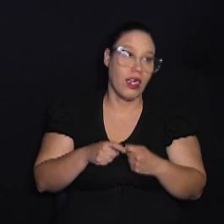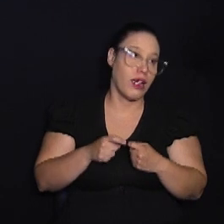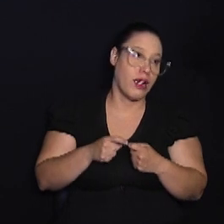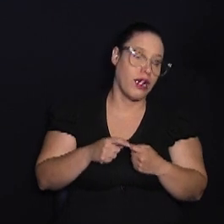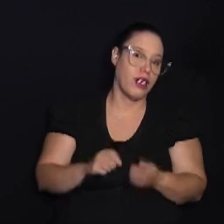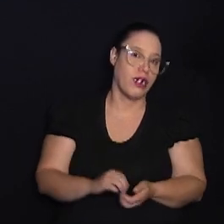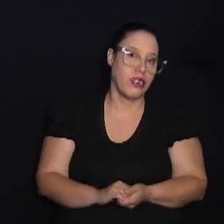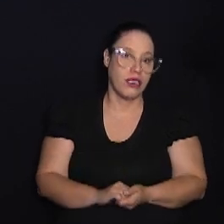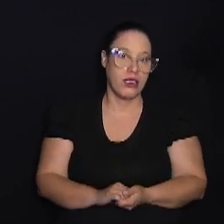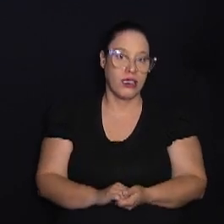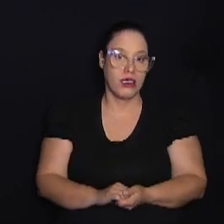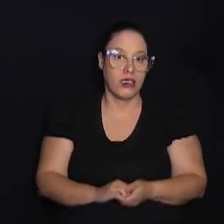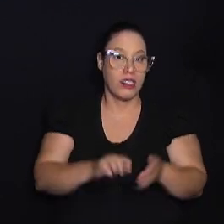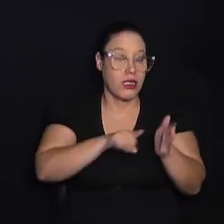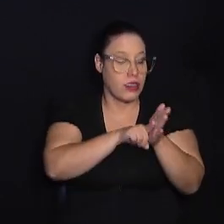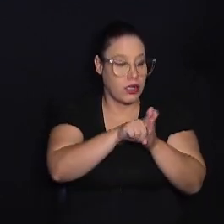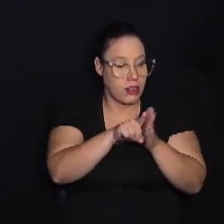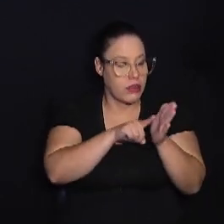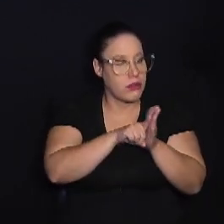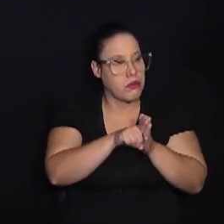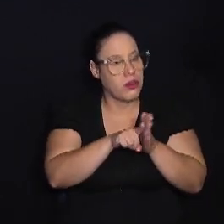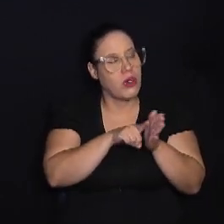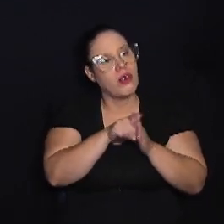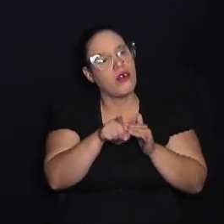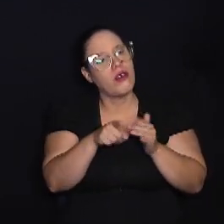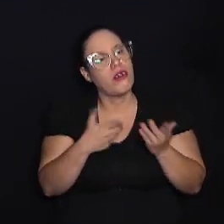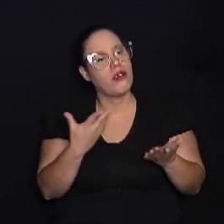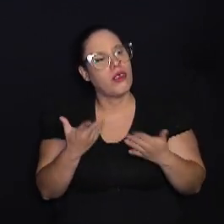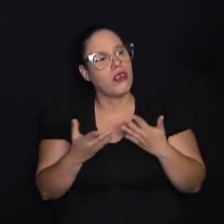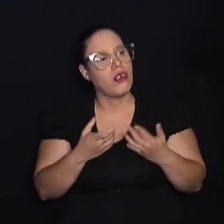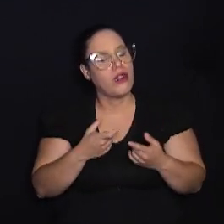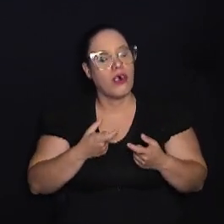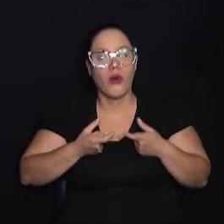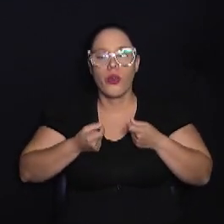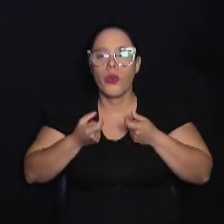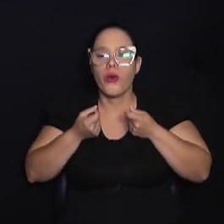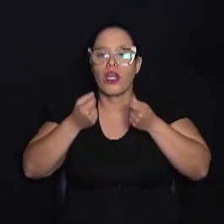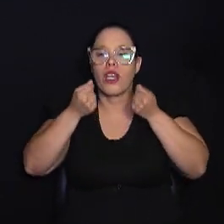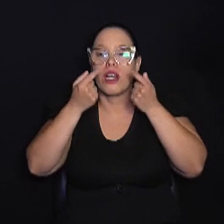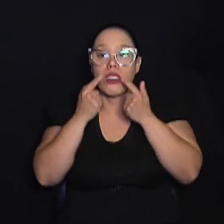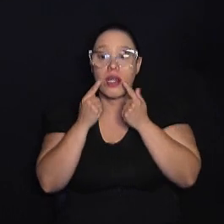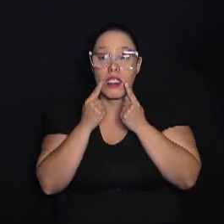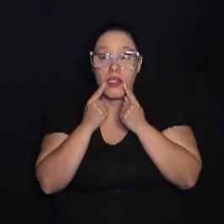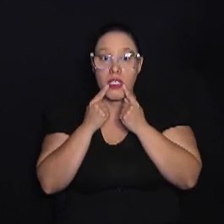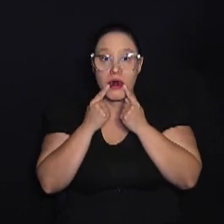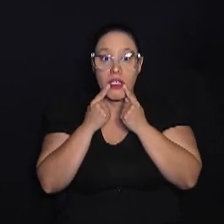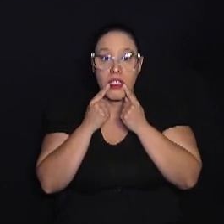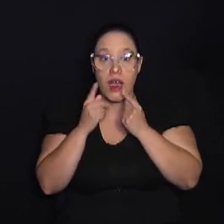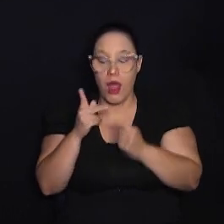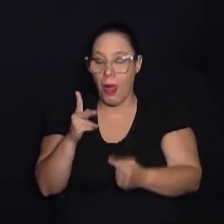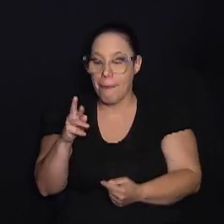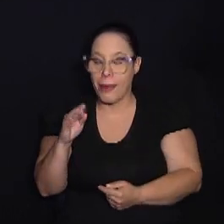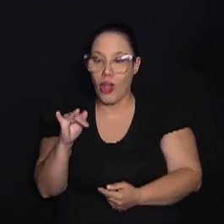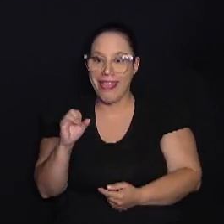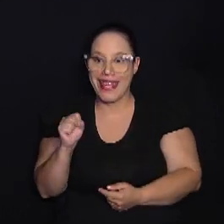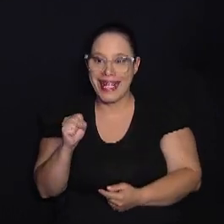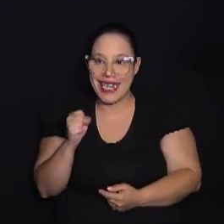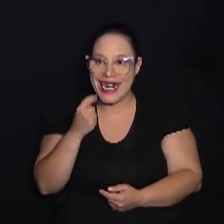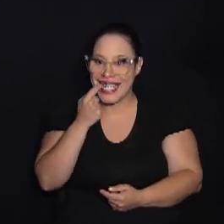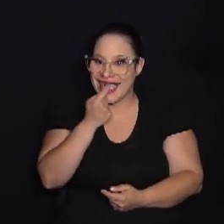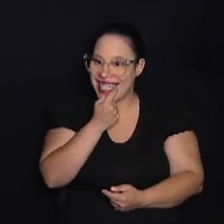Não. Mais uma outra questão, né, é do câncer na boca. Aquelas próteses dentárias, elas